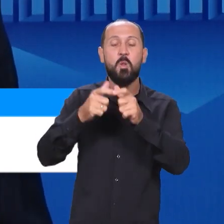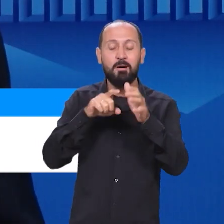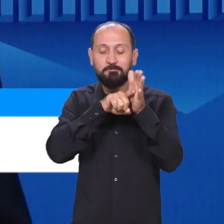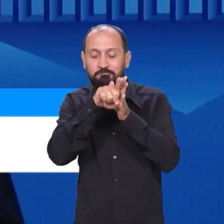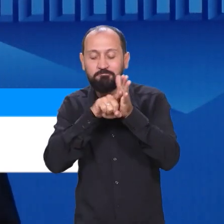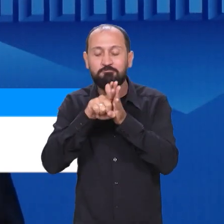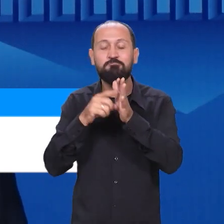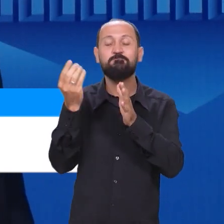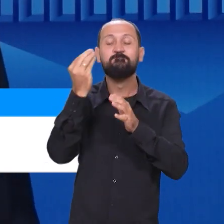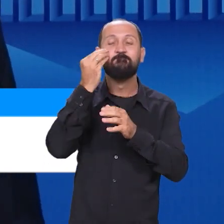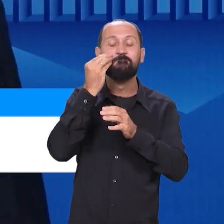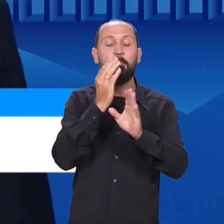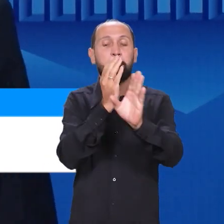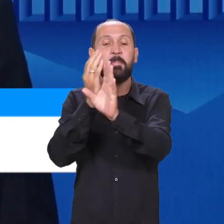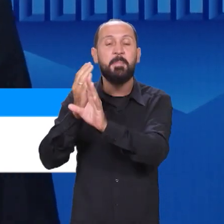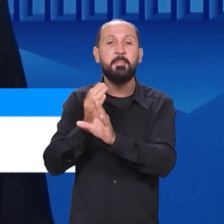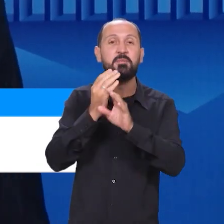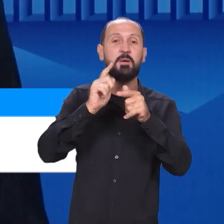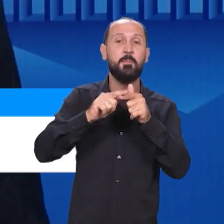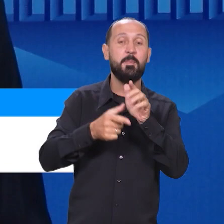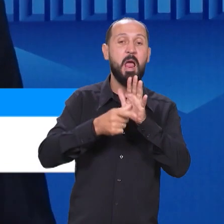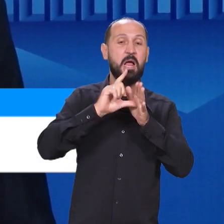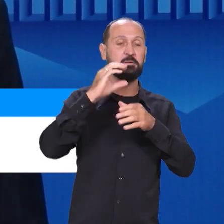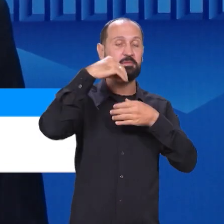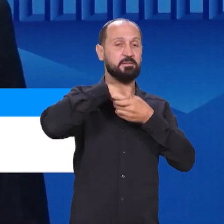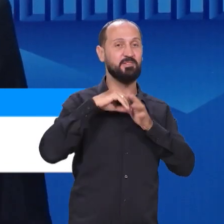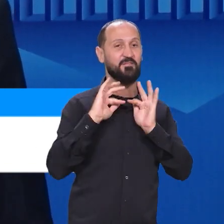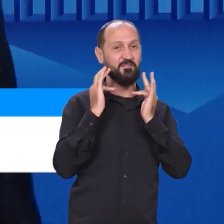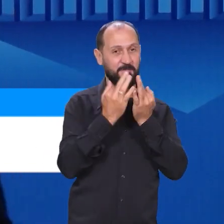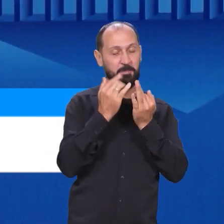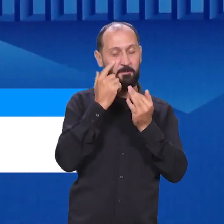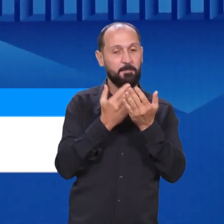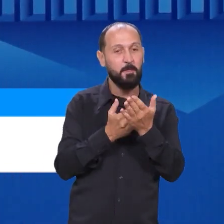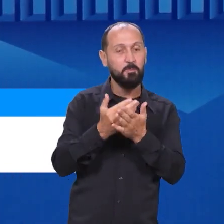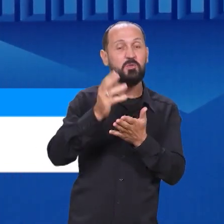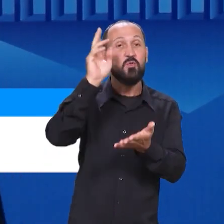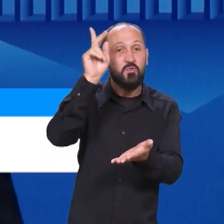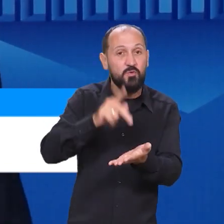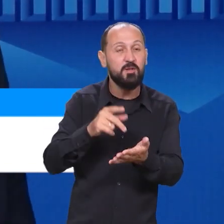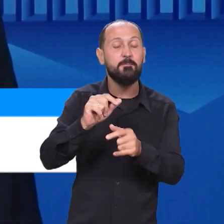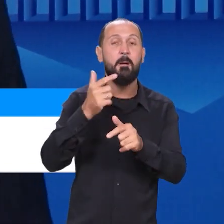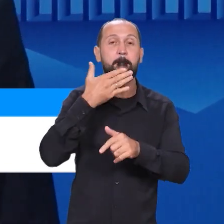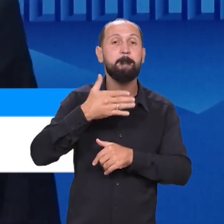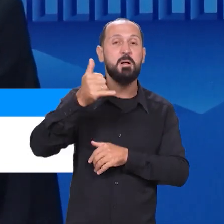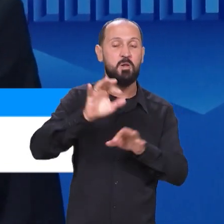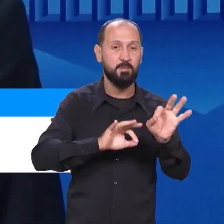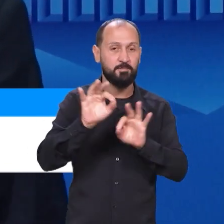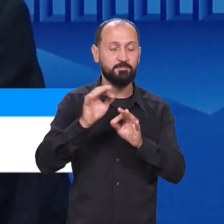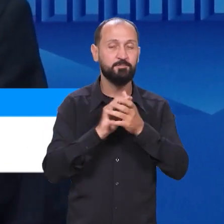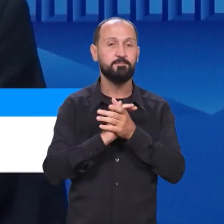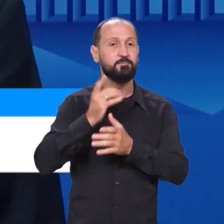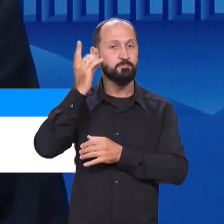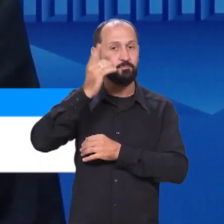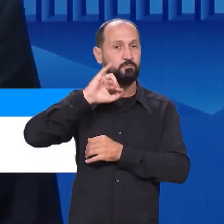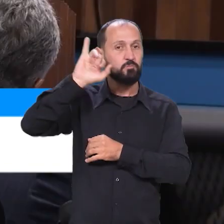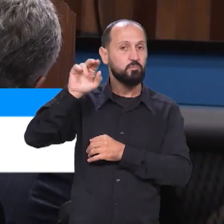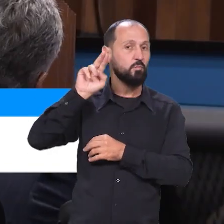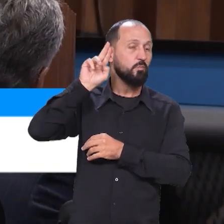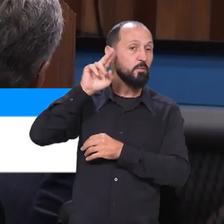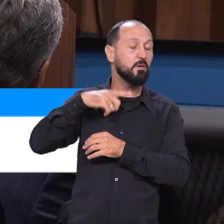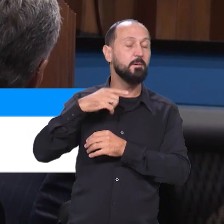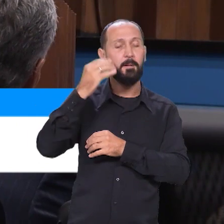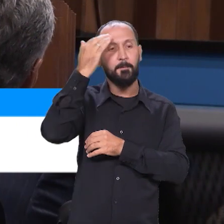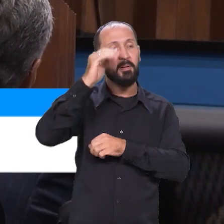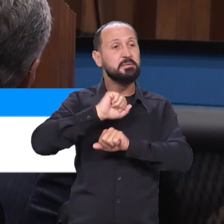sociedade, a escola é o grande laboratório para que nós possamos identificar esses problemas na família e automaticamente agir efetivamente para a melhora disso tudo.